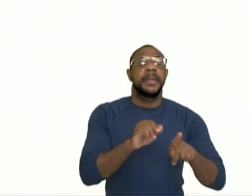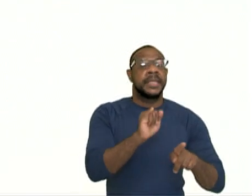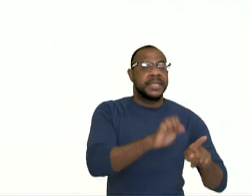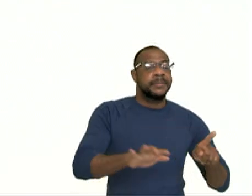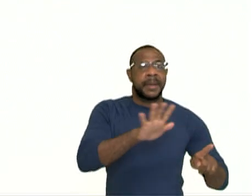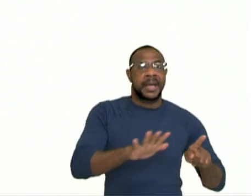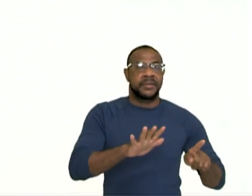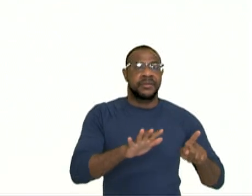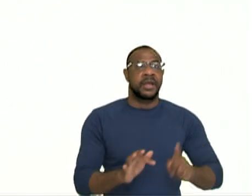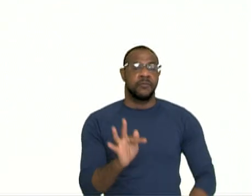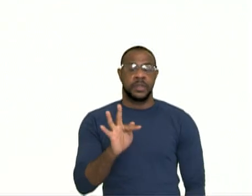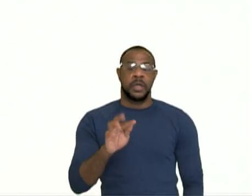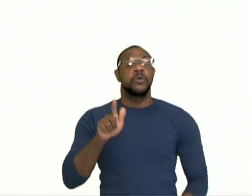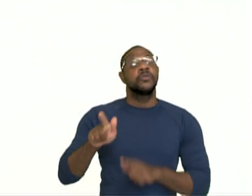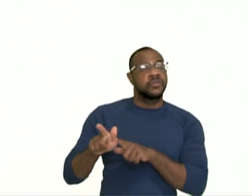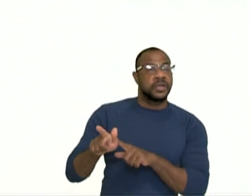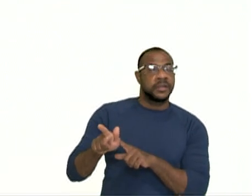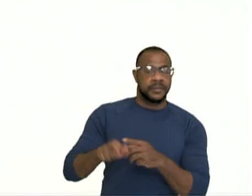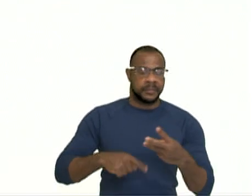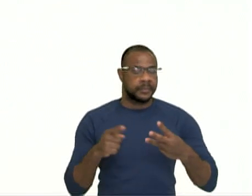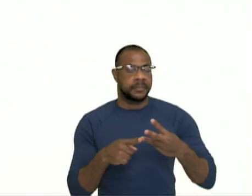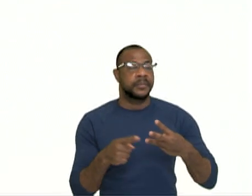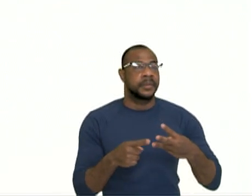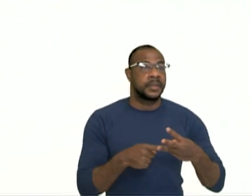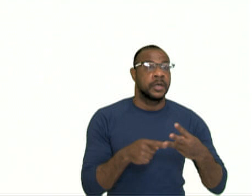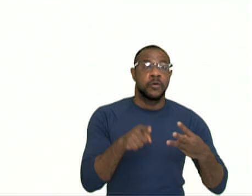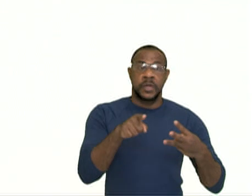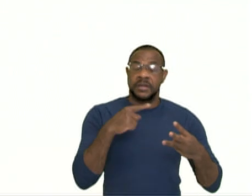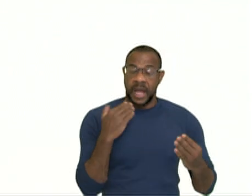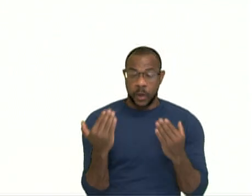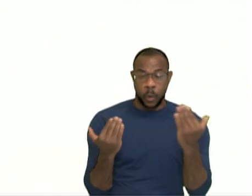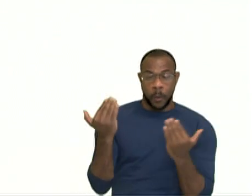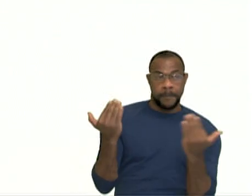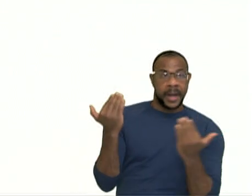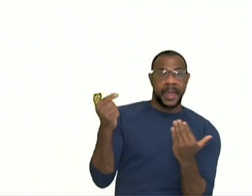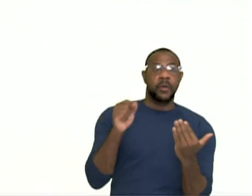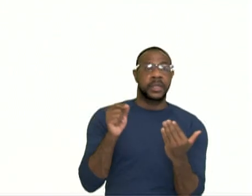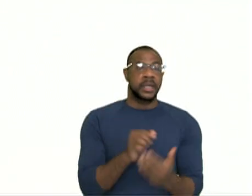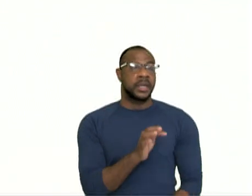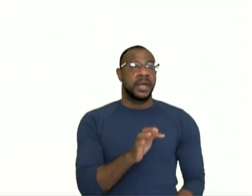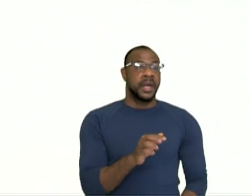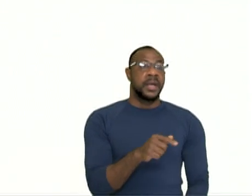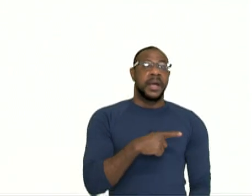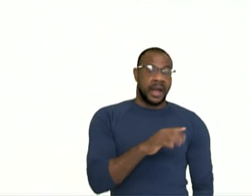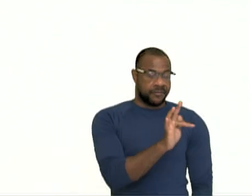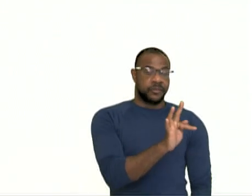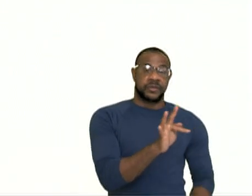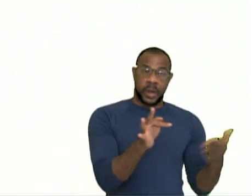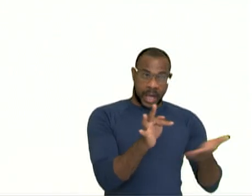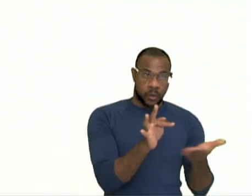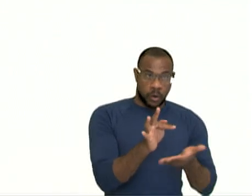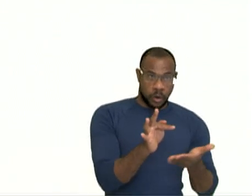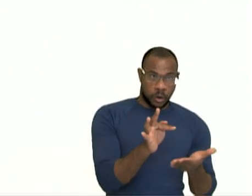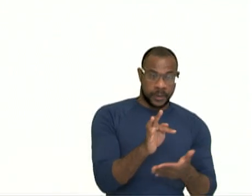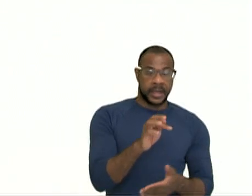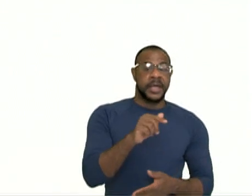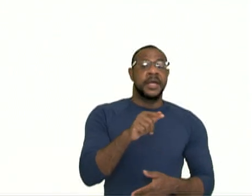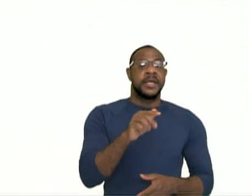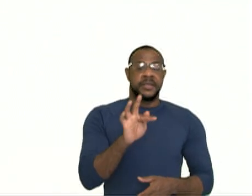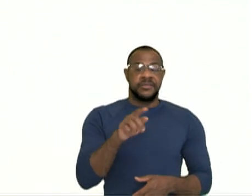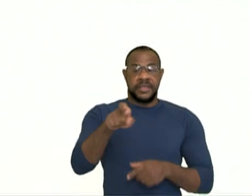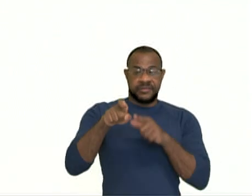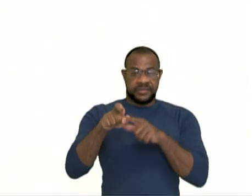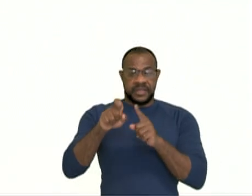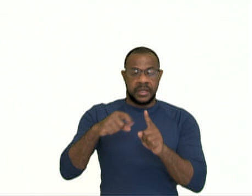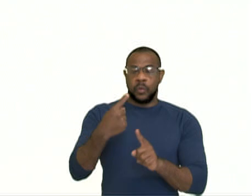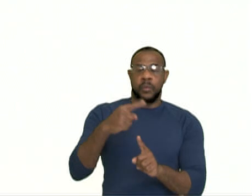da função g? E você vai comparar a função que nós temos agora, g de x, 1